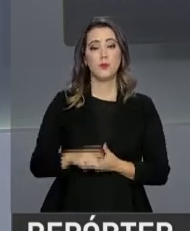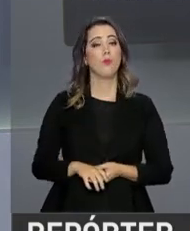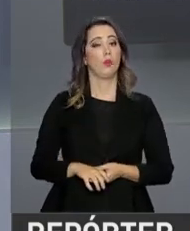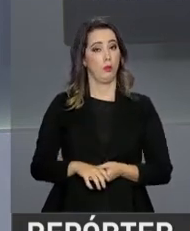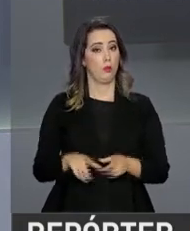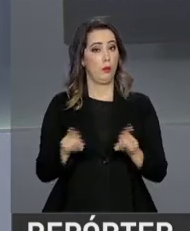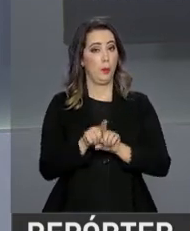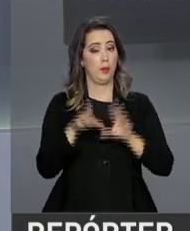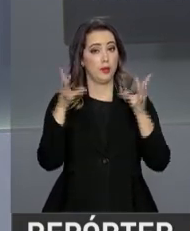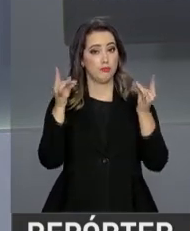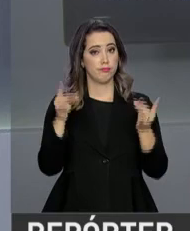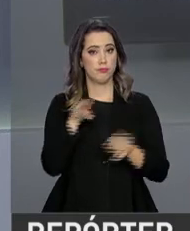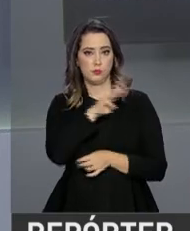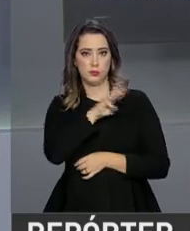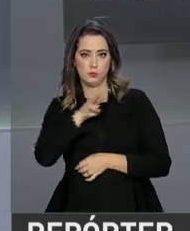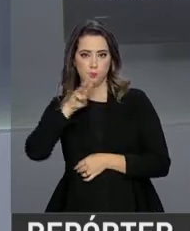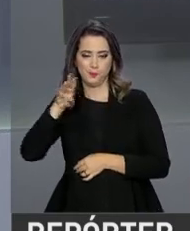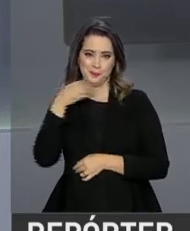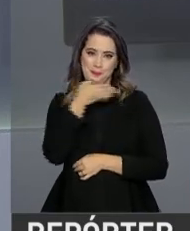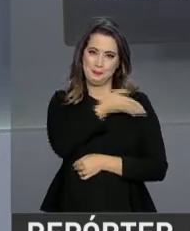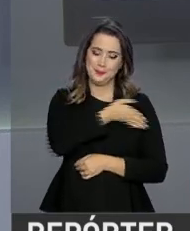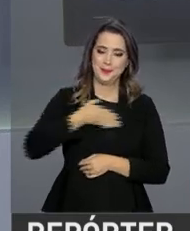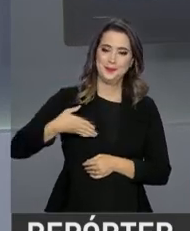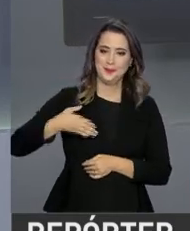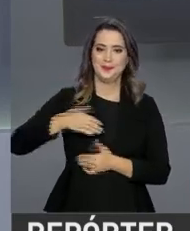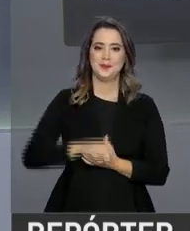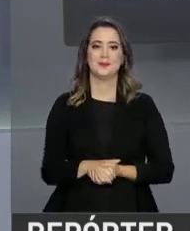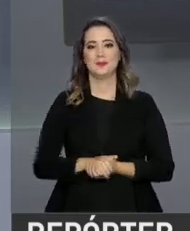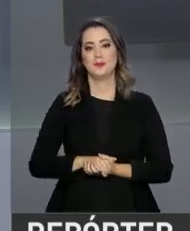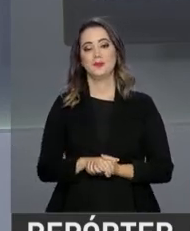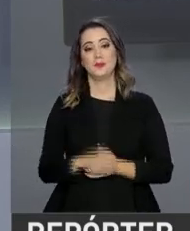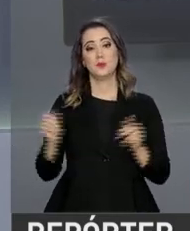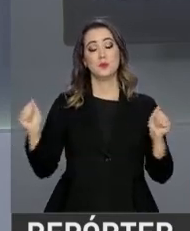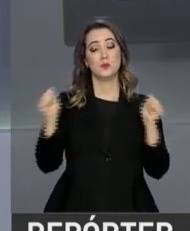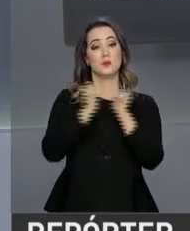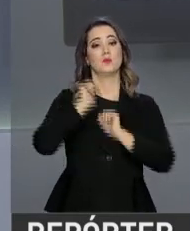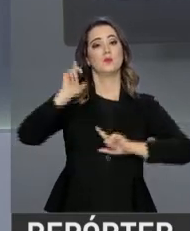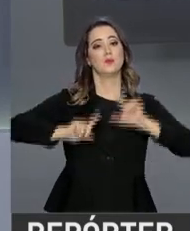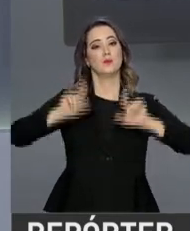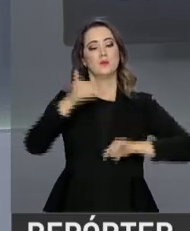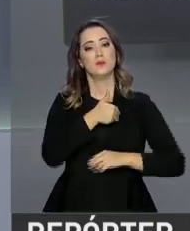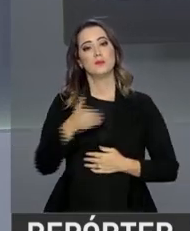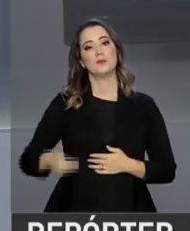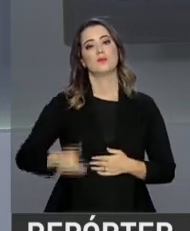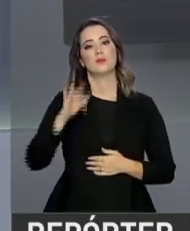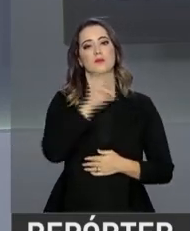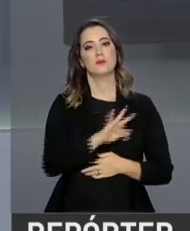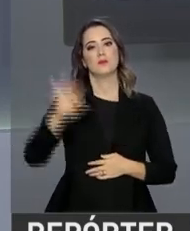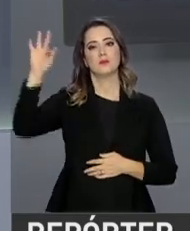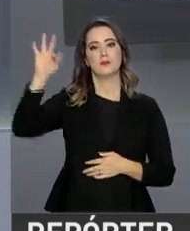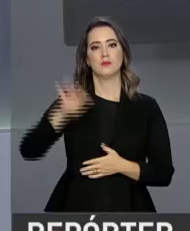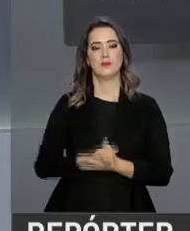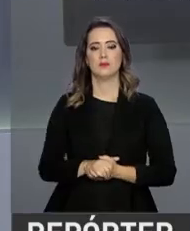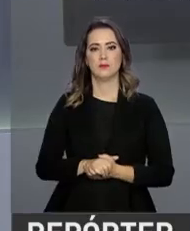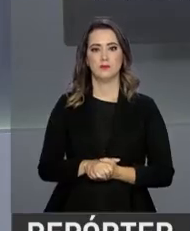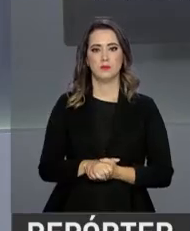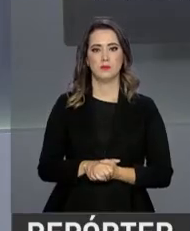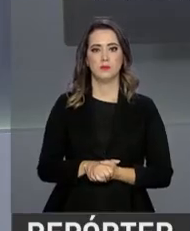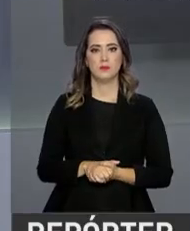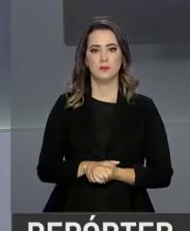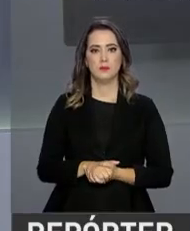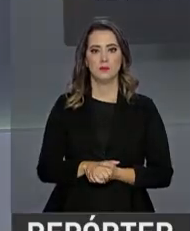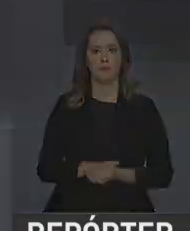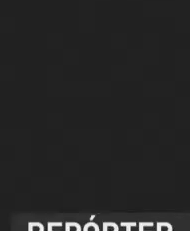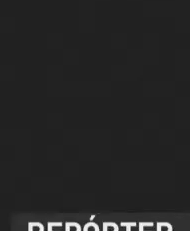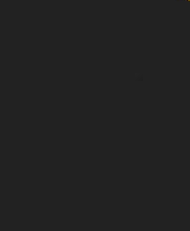toda a nossa programação também está na página da nbr na internet continue com a gente na nbr a tv do governo federal